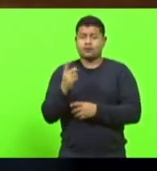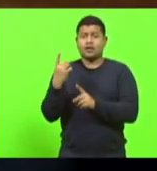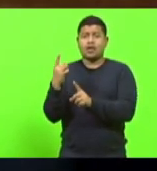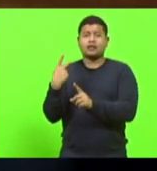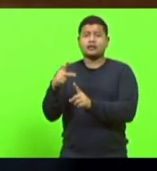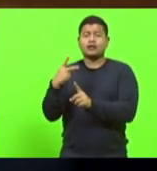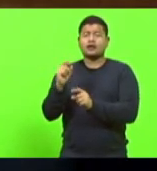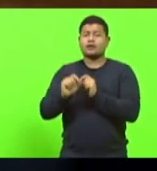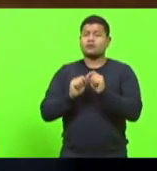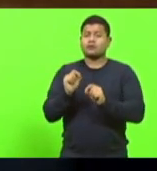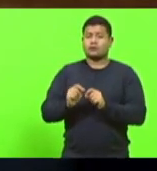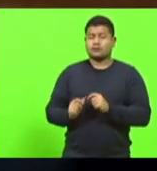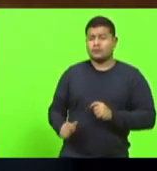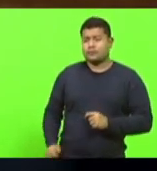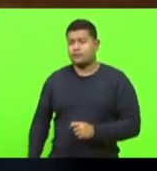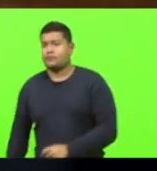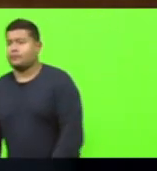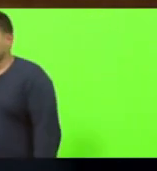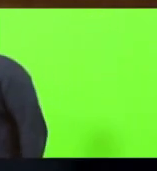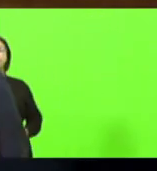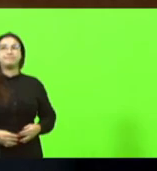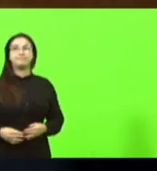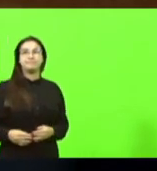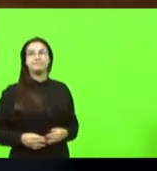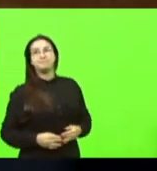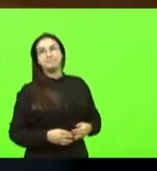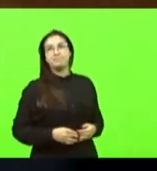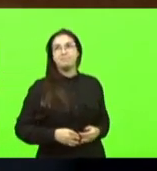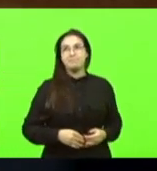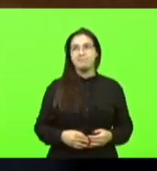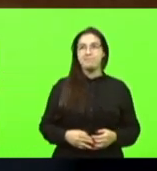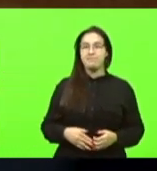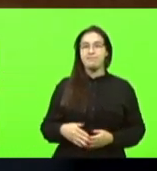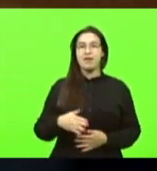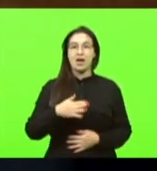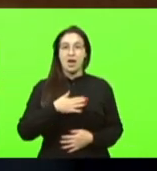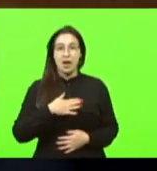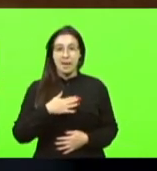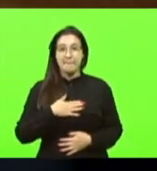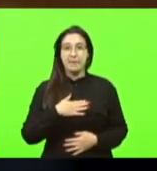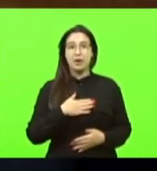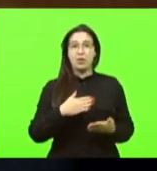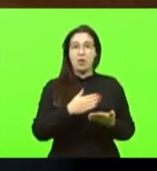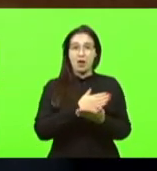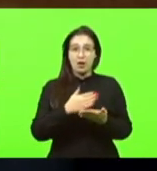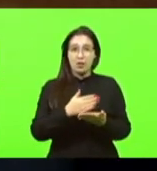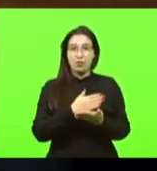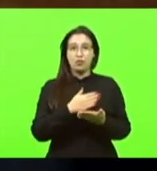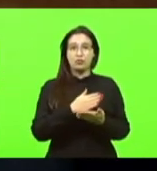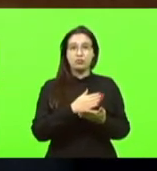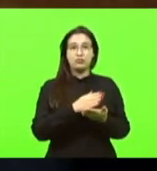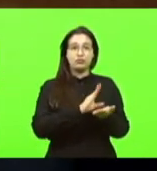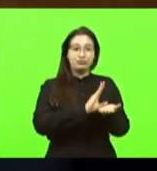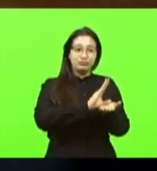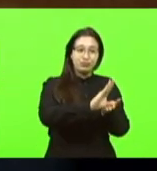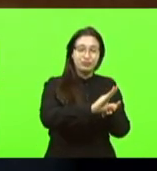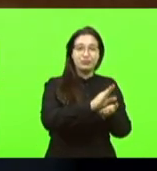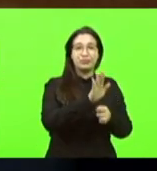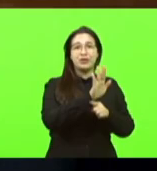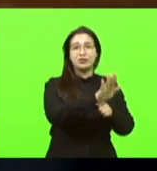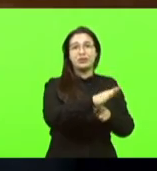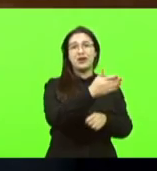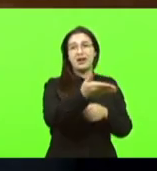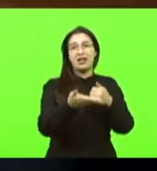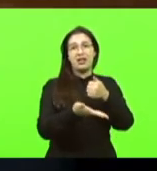e parte dos meus vencimentos são destinados ao bem-estar básico dela